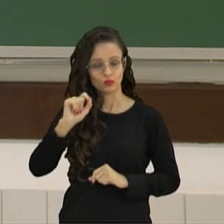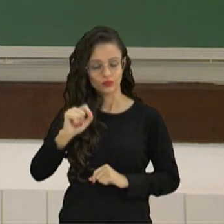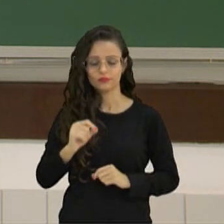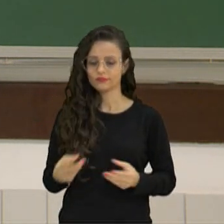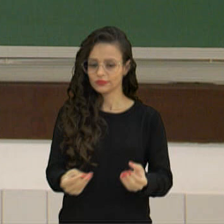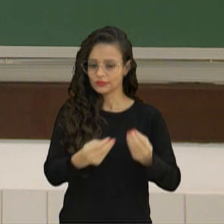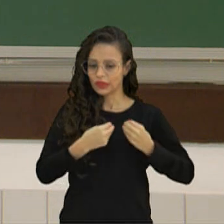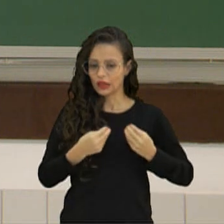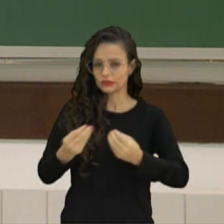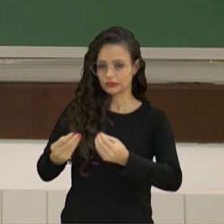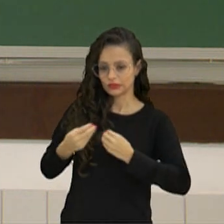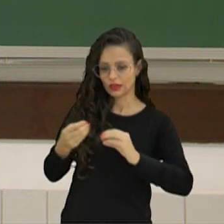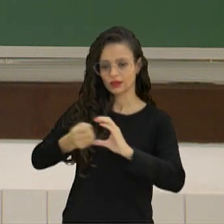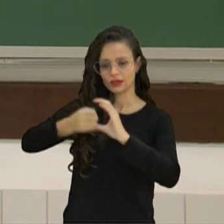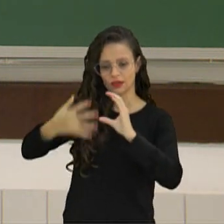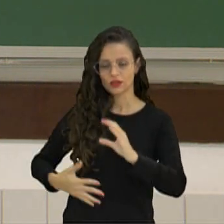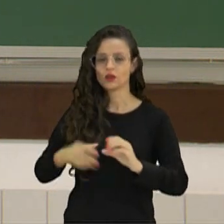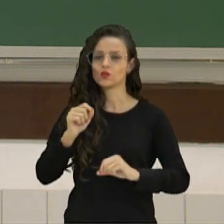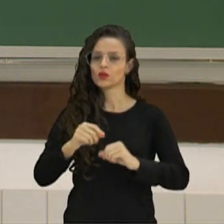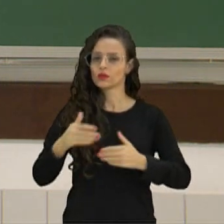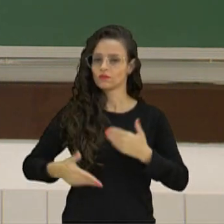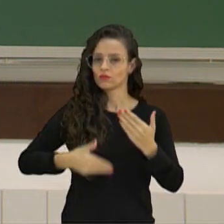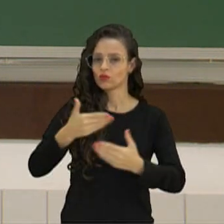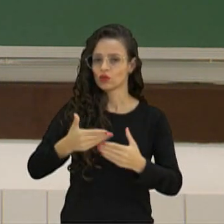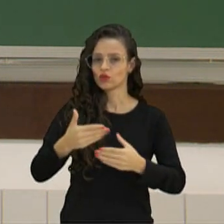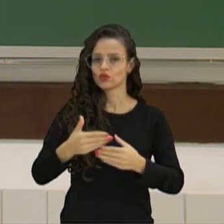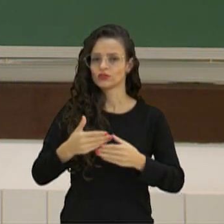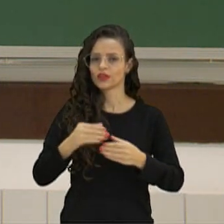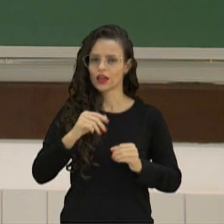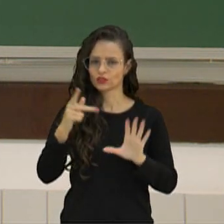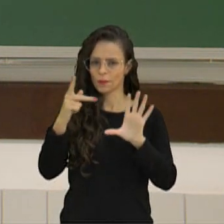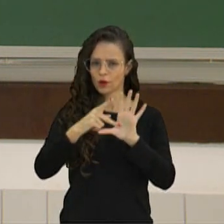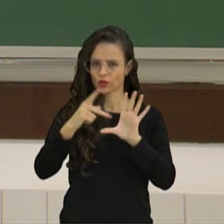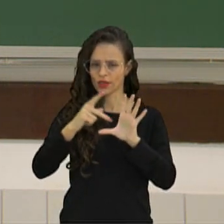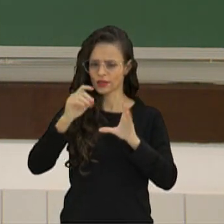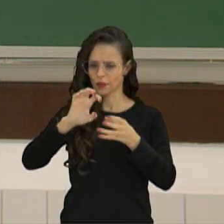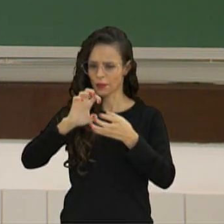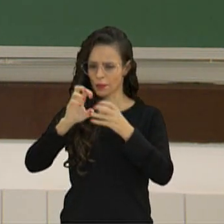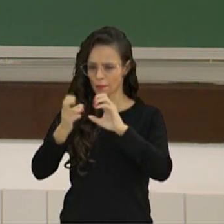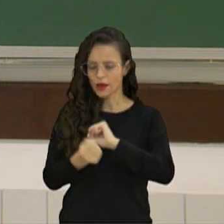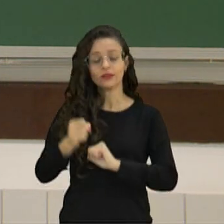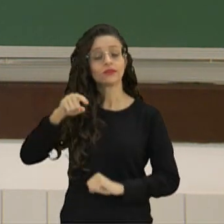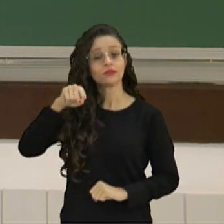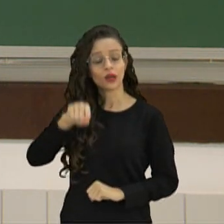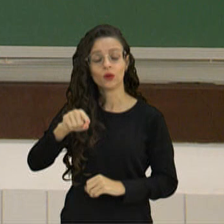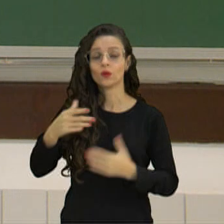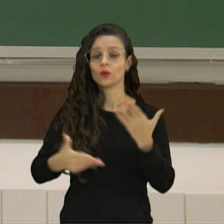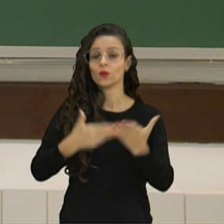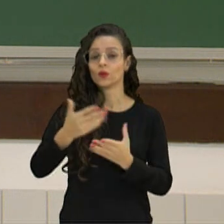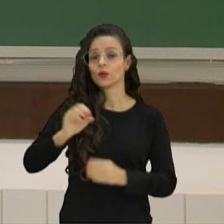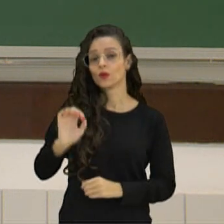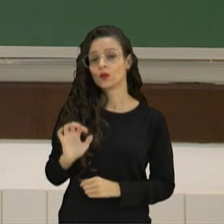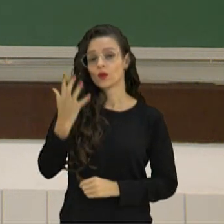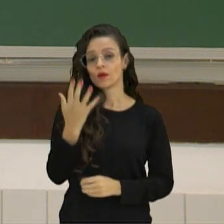essas características através lá do processo de síntese de proteína, eles ocorrem, pessoal,